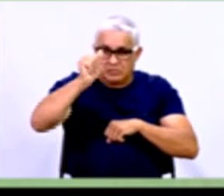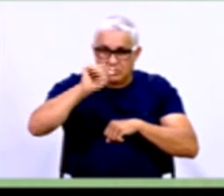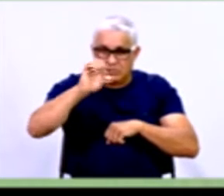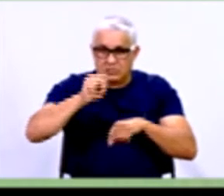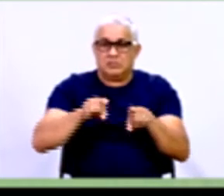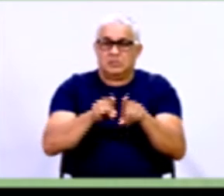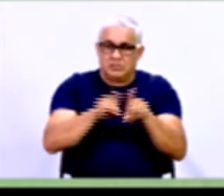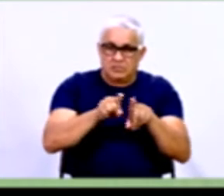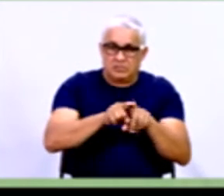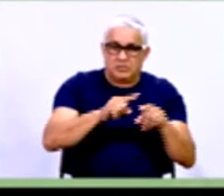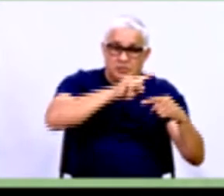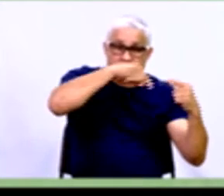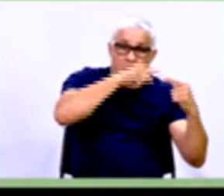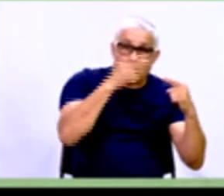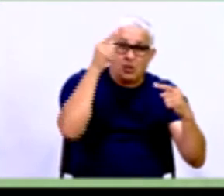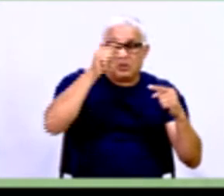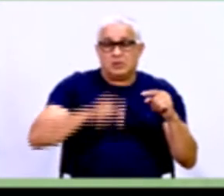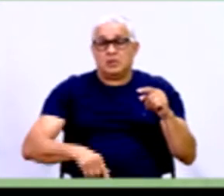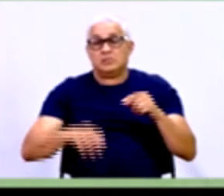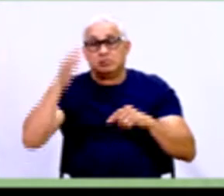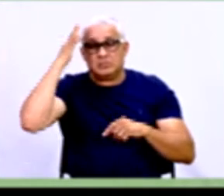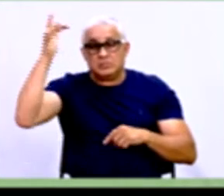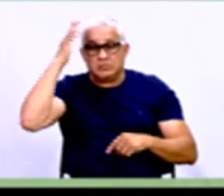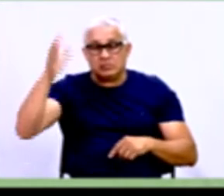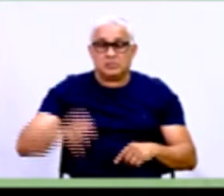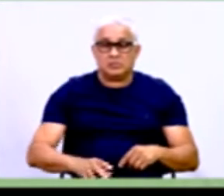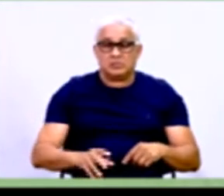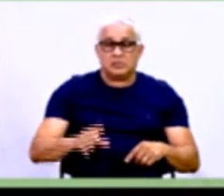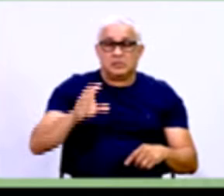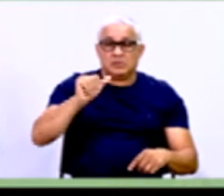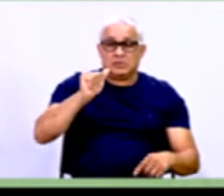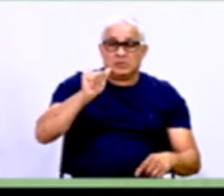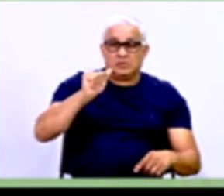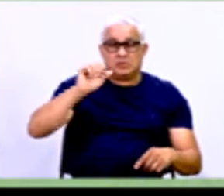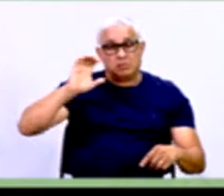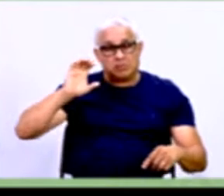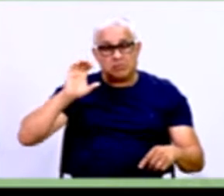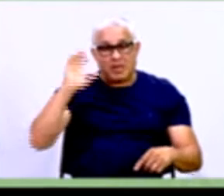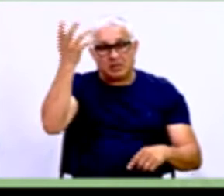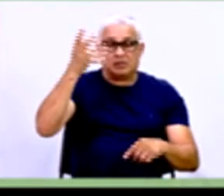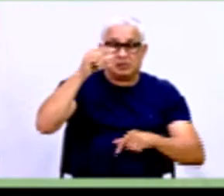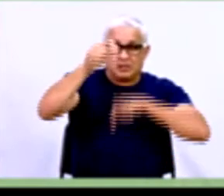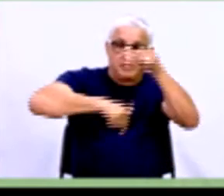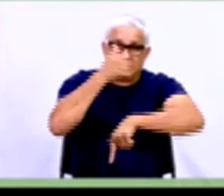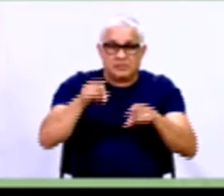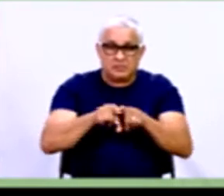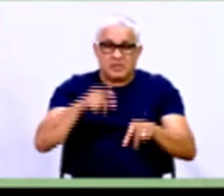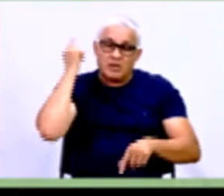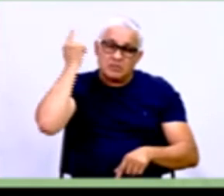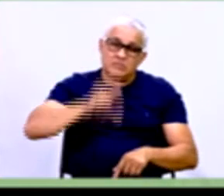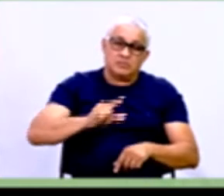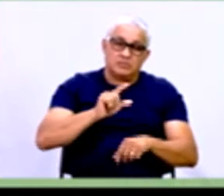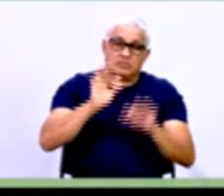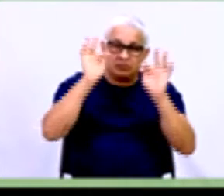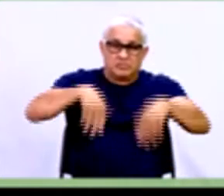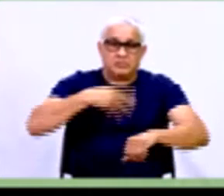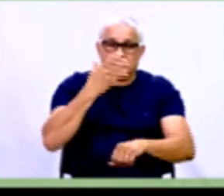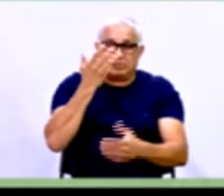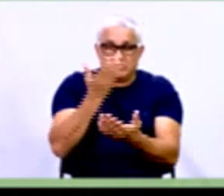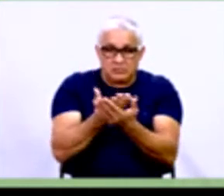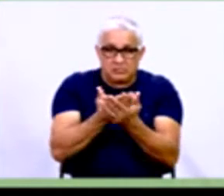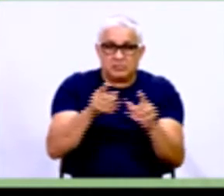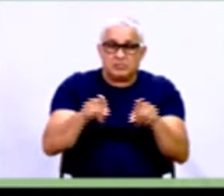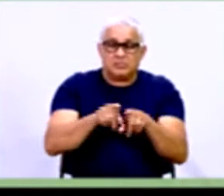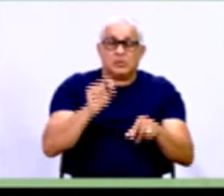é distinguir as teorias de acidente de trabalho. Ainda pretende-se que nós consigamos, ao final dessa aula, analisar quais são os